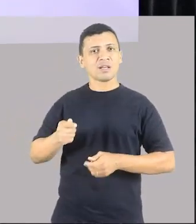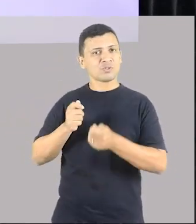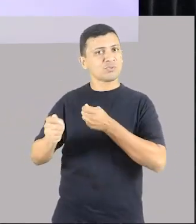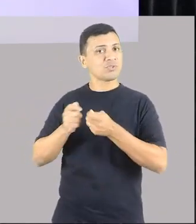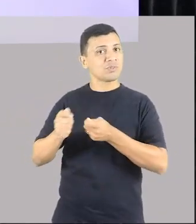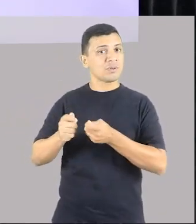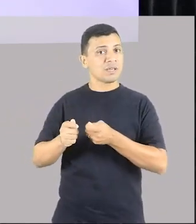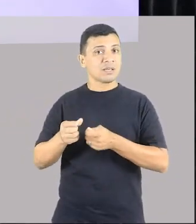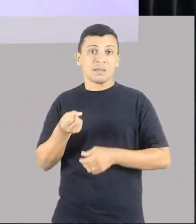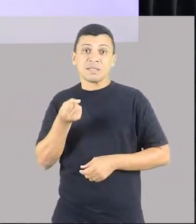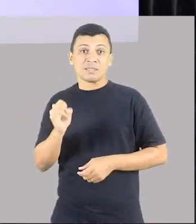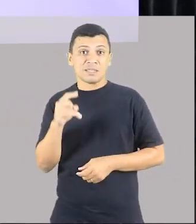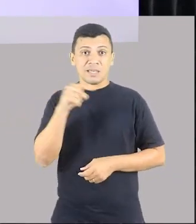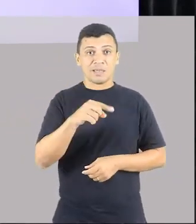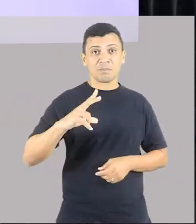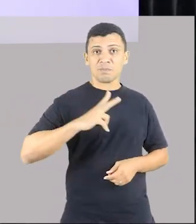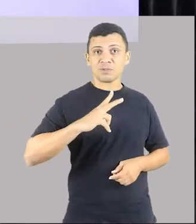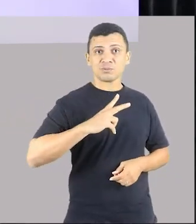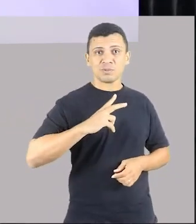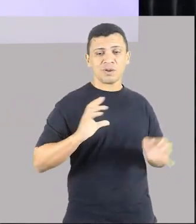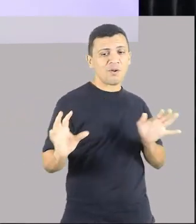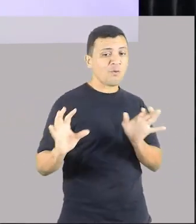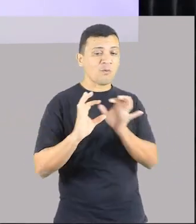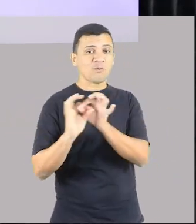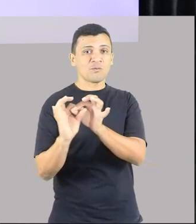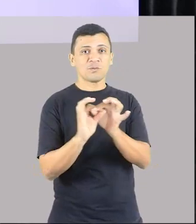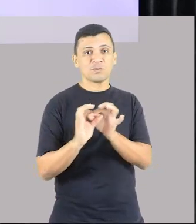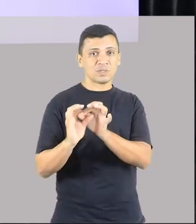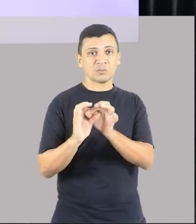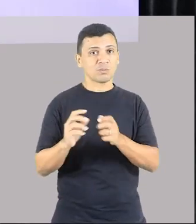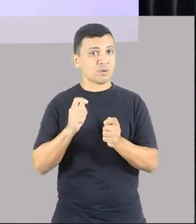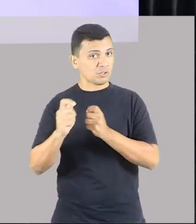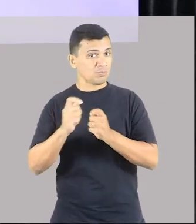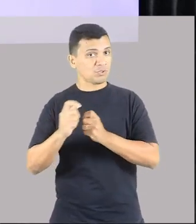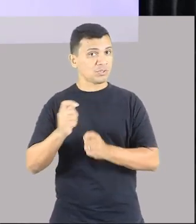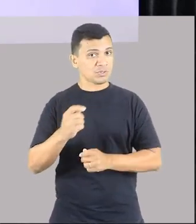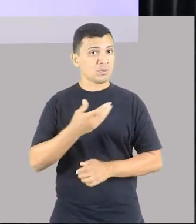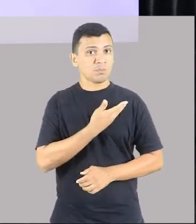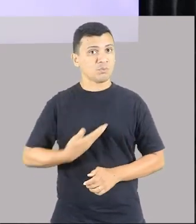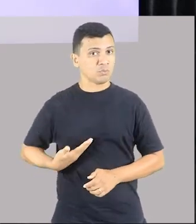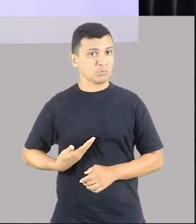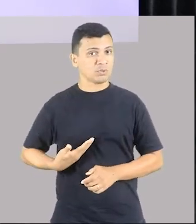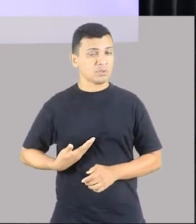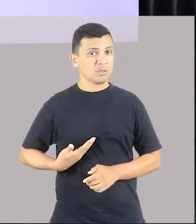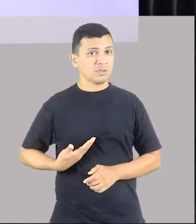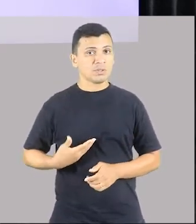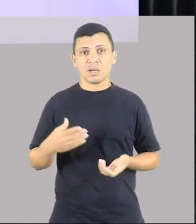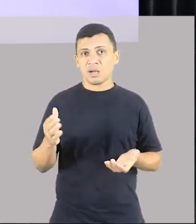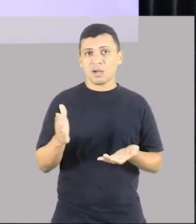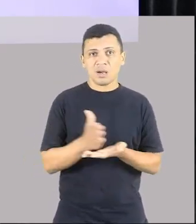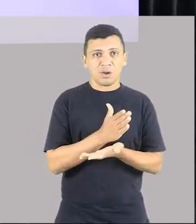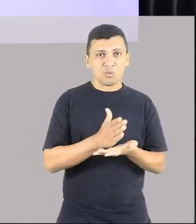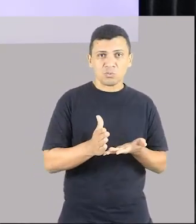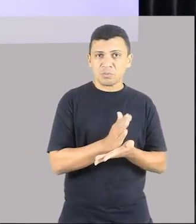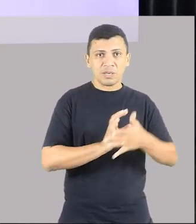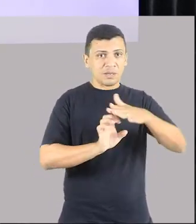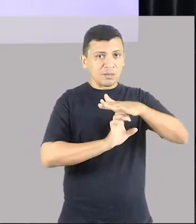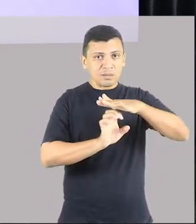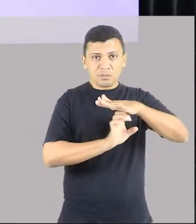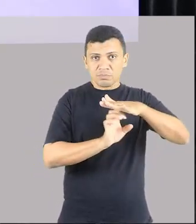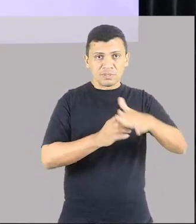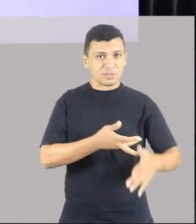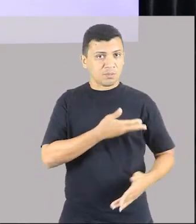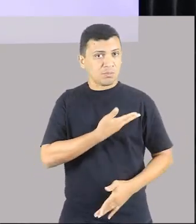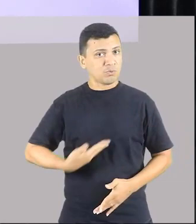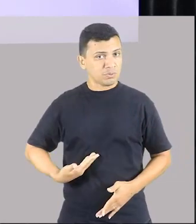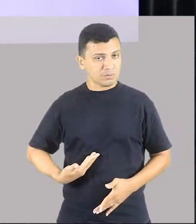administração pública, seja como servidor, ou seja, por exemplo, como concessionário de um serviço público, ou